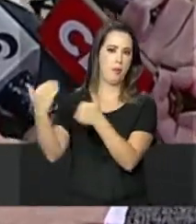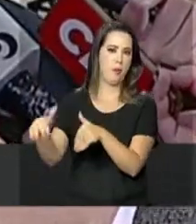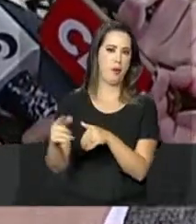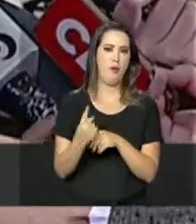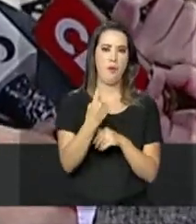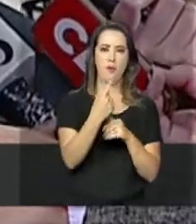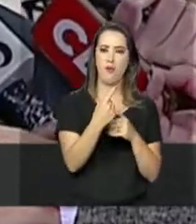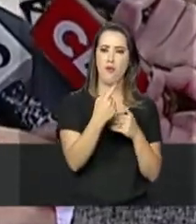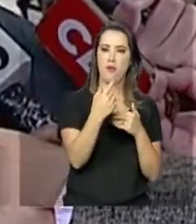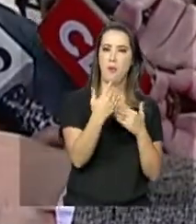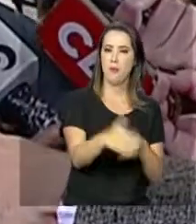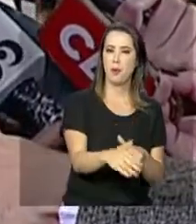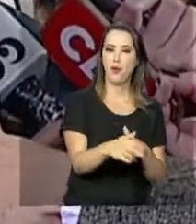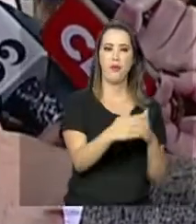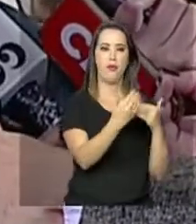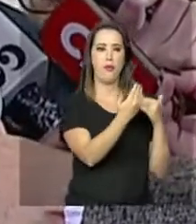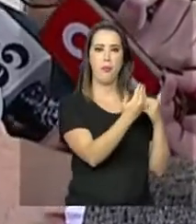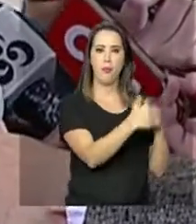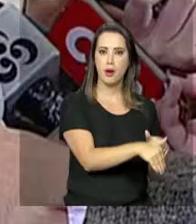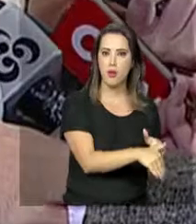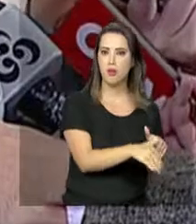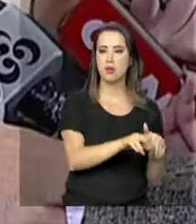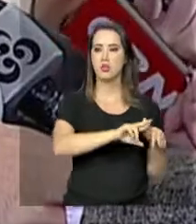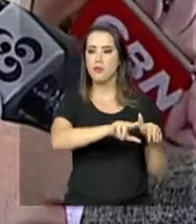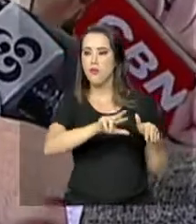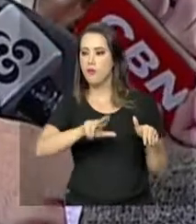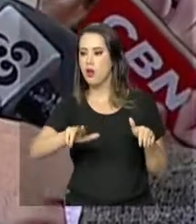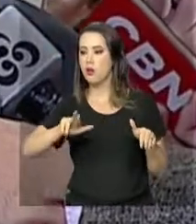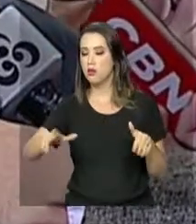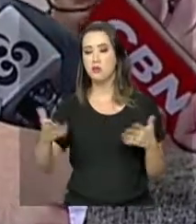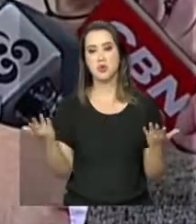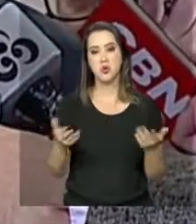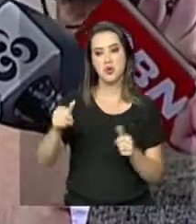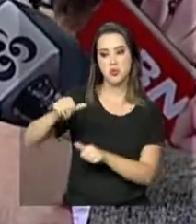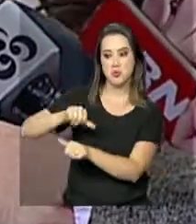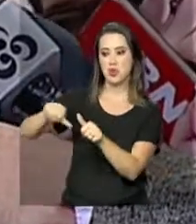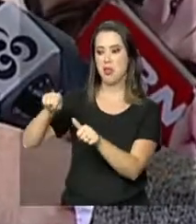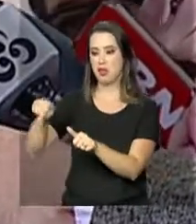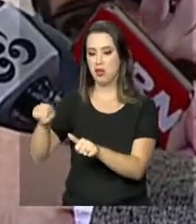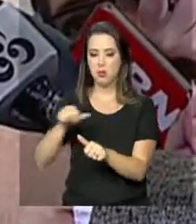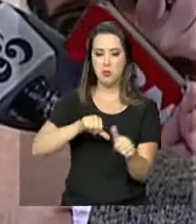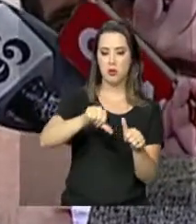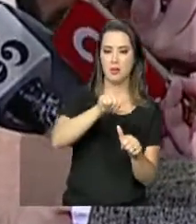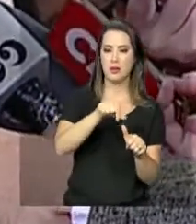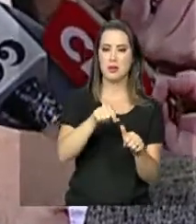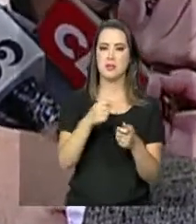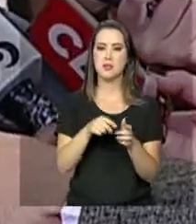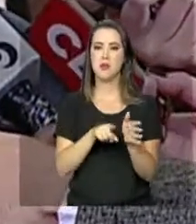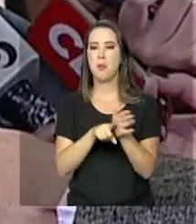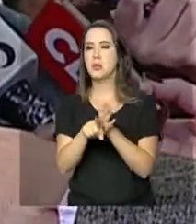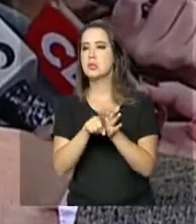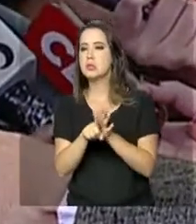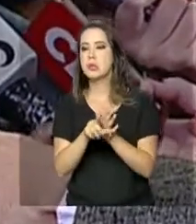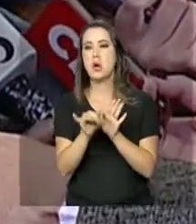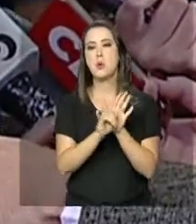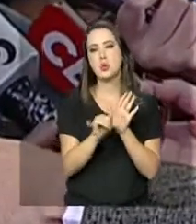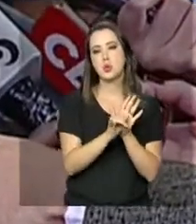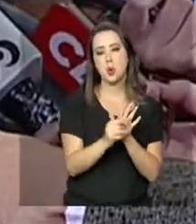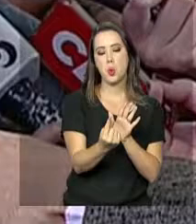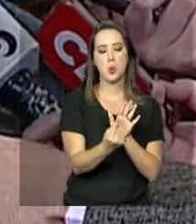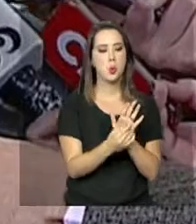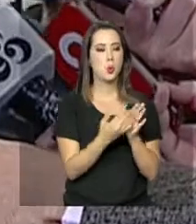numa instituição privada ou em outra instituição pública e quiser migrar para outra universidade você tem que ficar pesquisando o edital individualmente